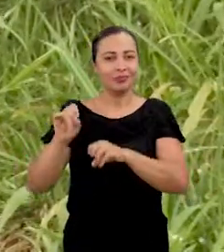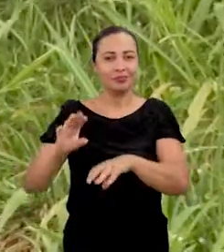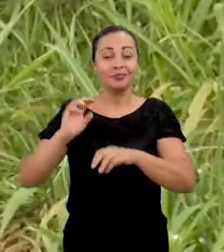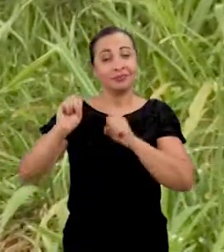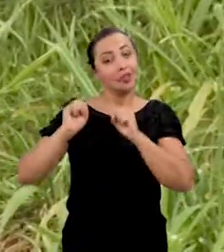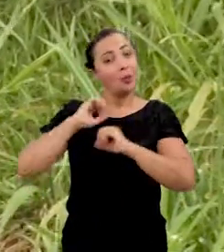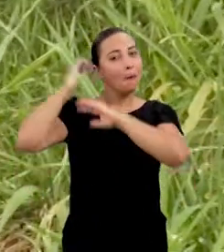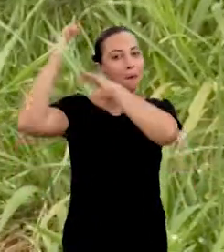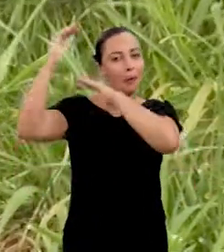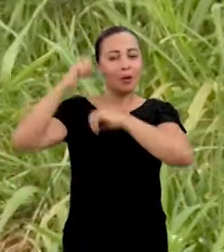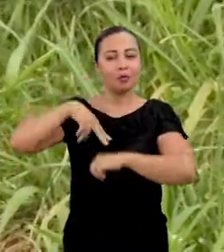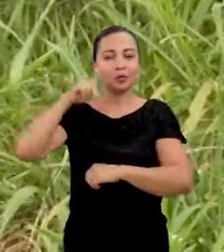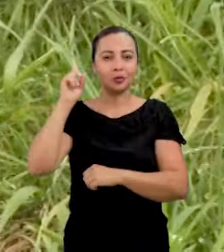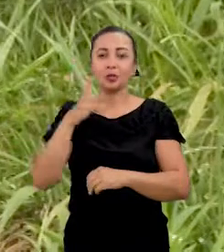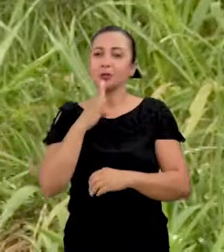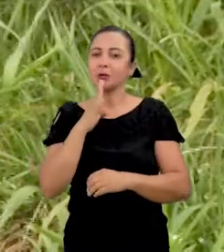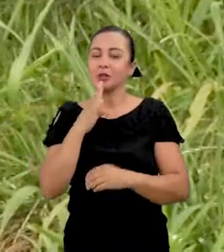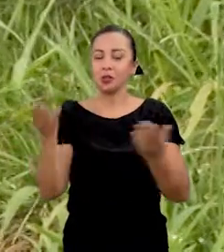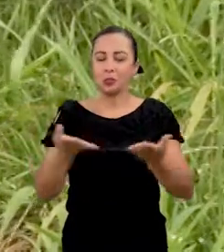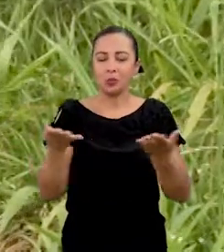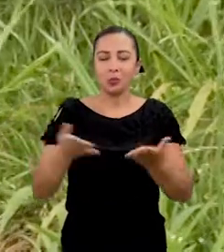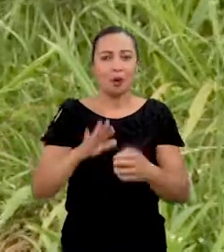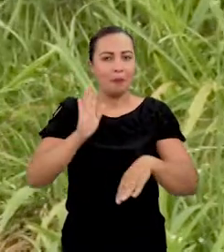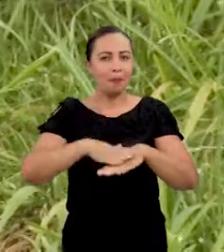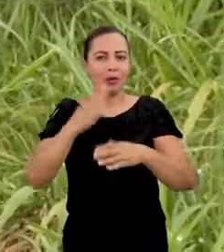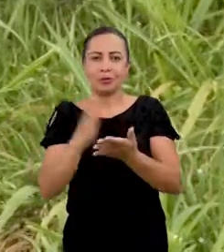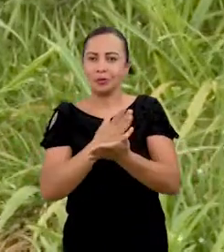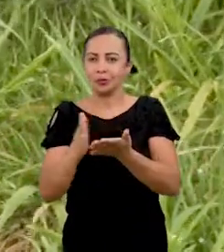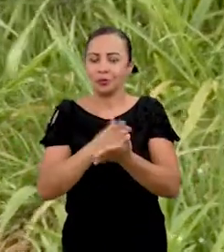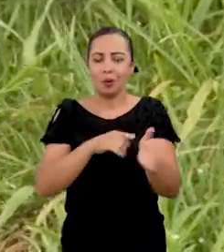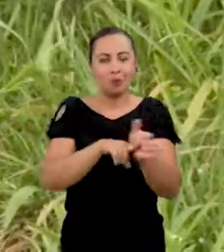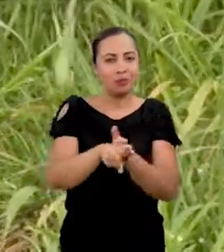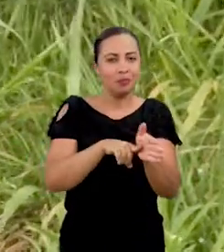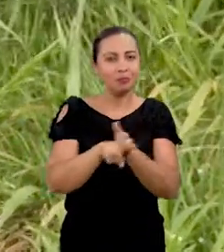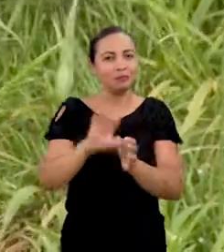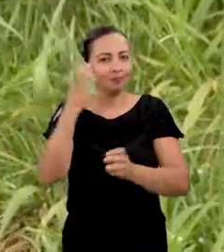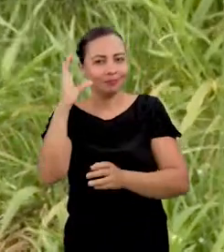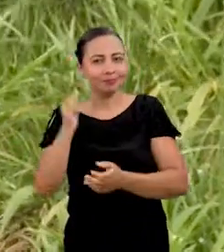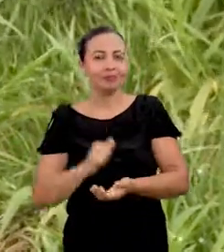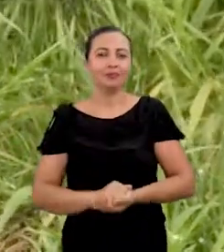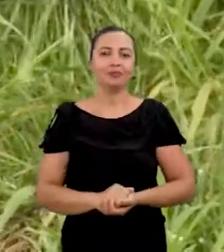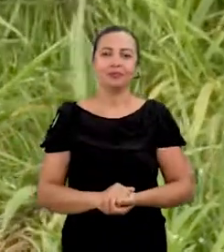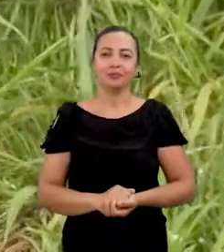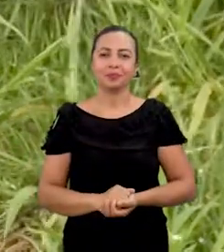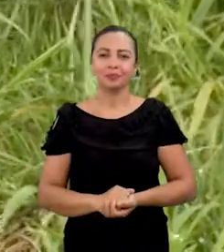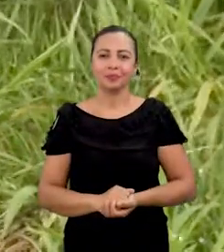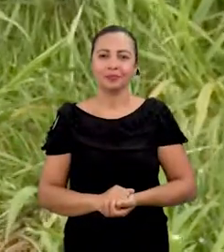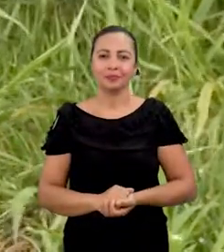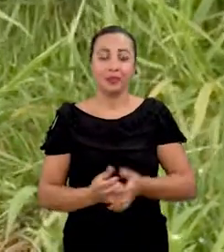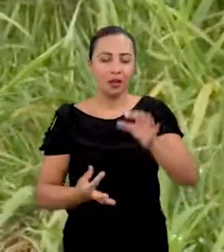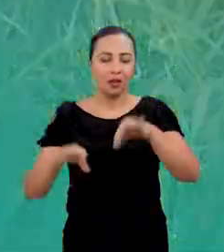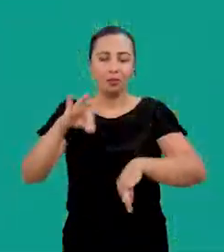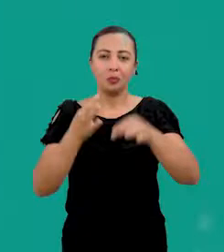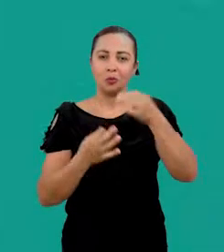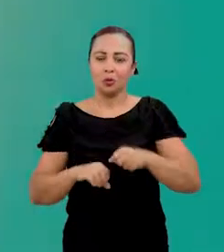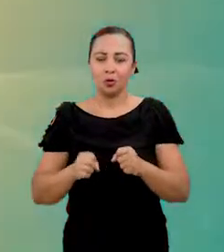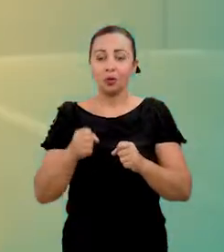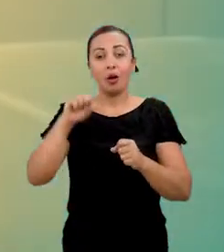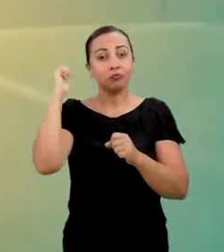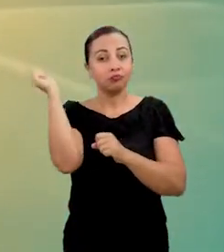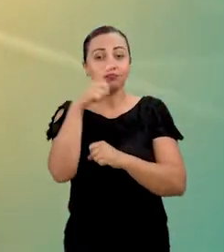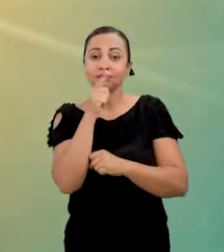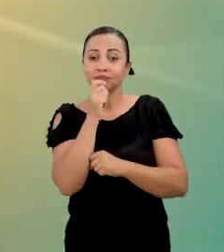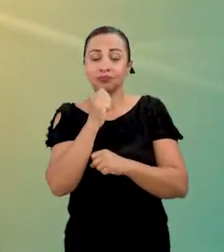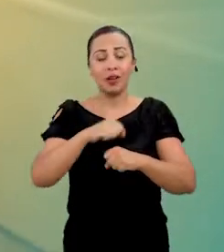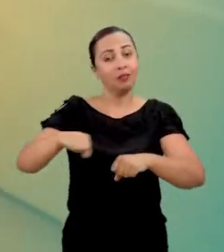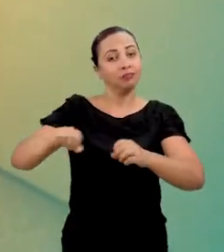instituições públicas de ensino superior nordestinas. Vamos conhecer hoje mais algumas dessas pesquisas científicas.